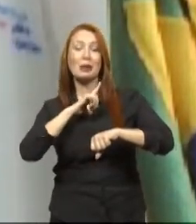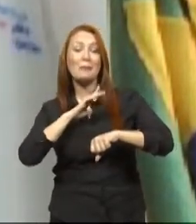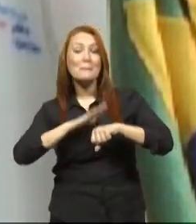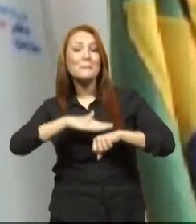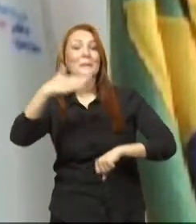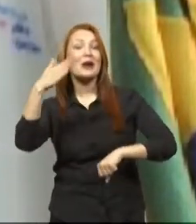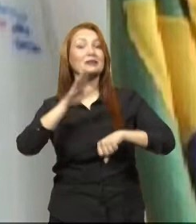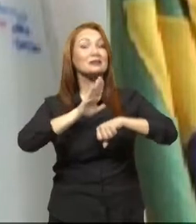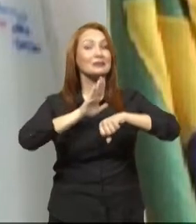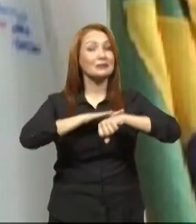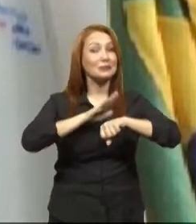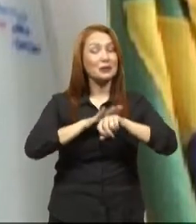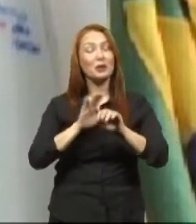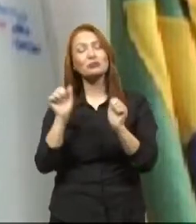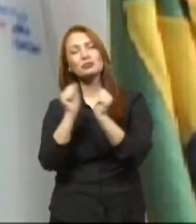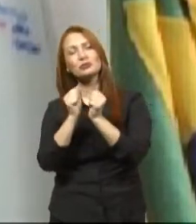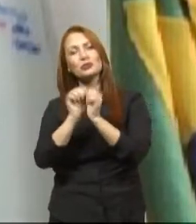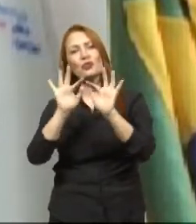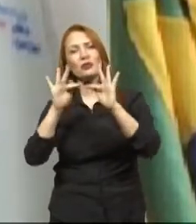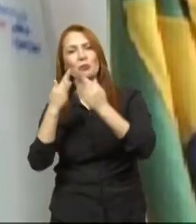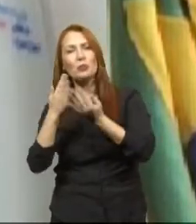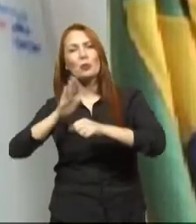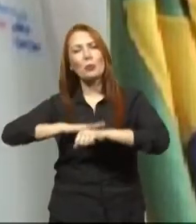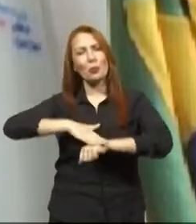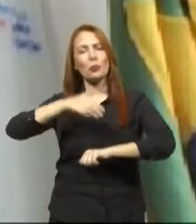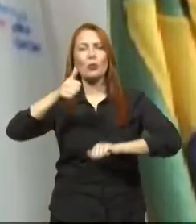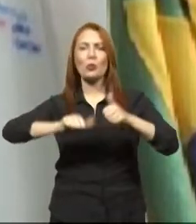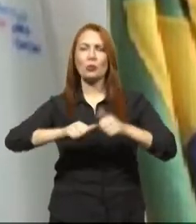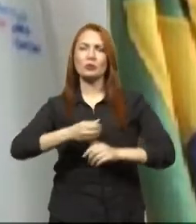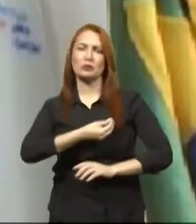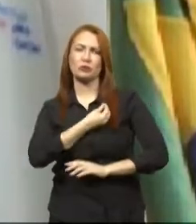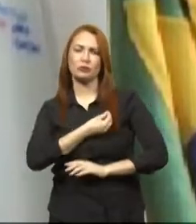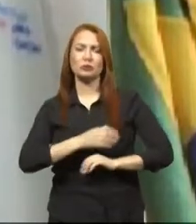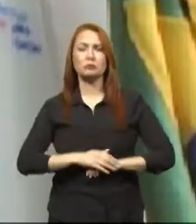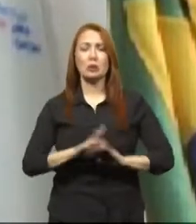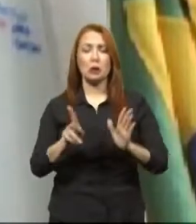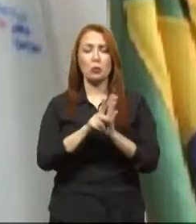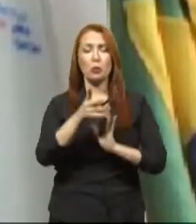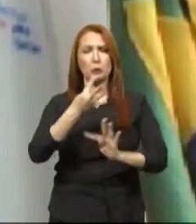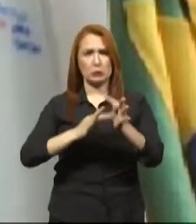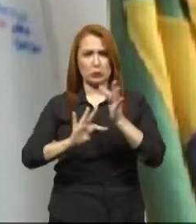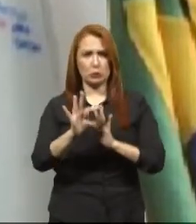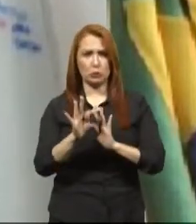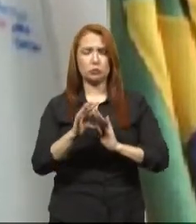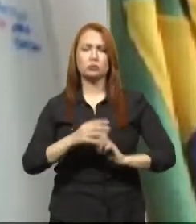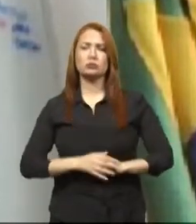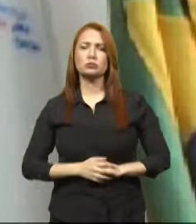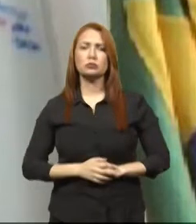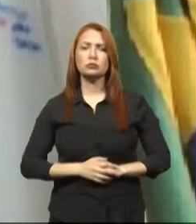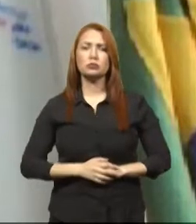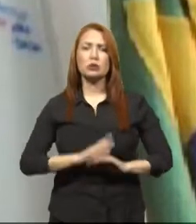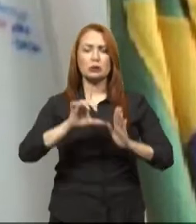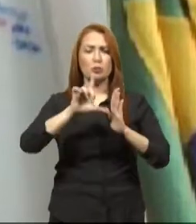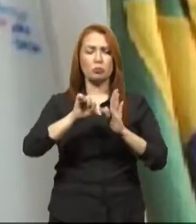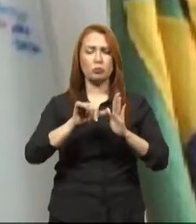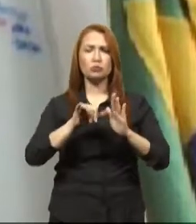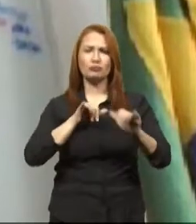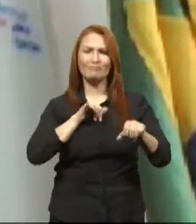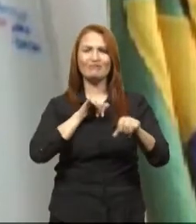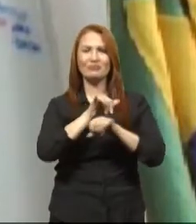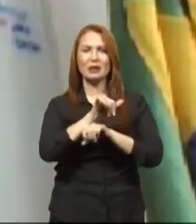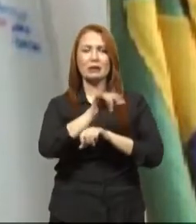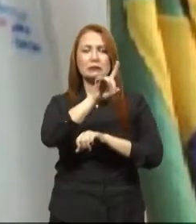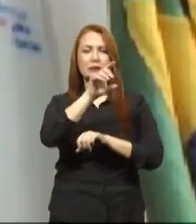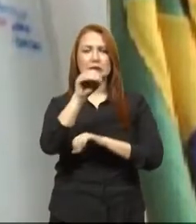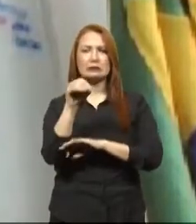ter melhor qualidade de vida. E a própria tecnologia em si, quando ela estiver efetivamente 100% implementada, ela vai